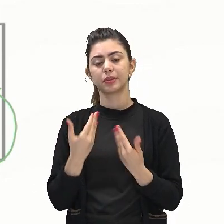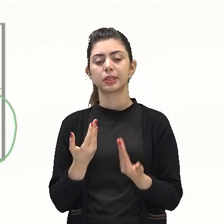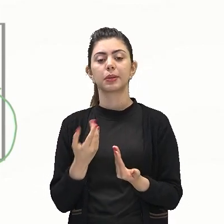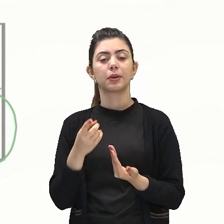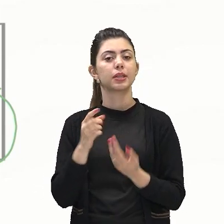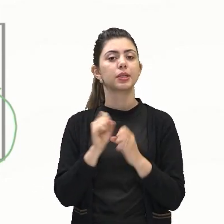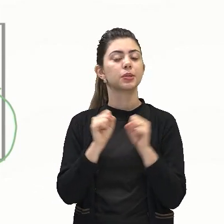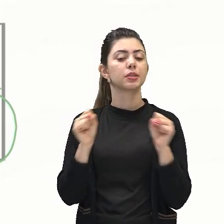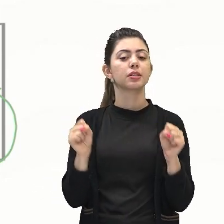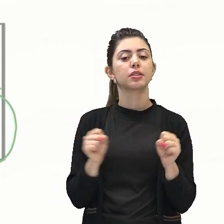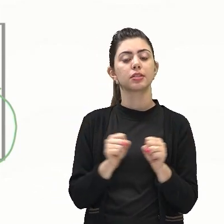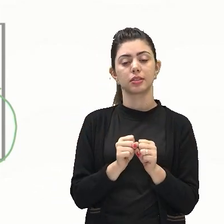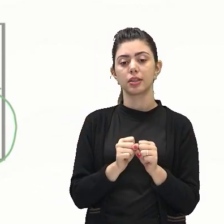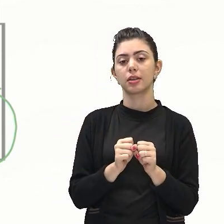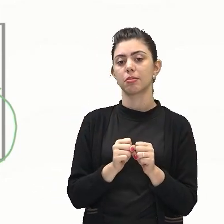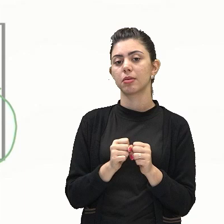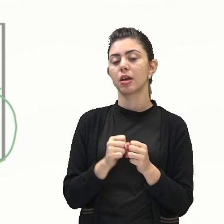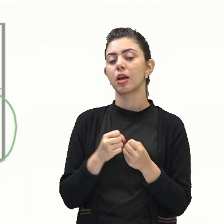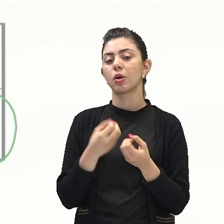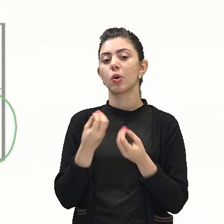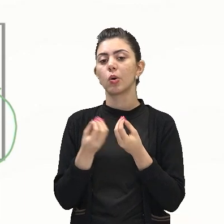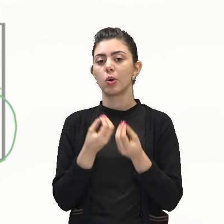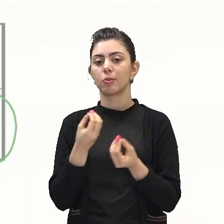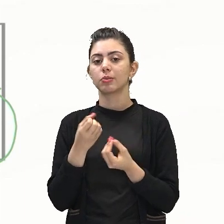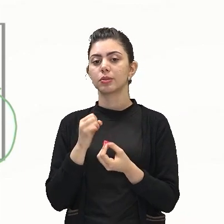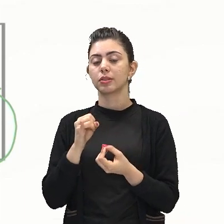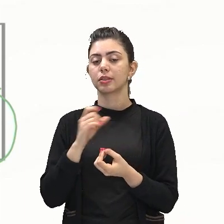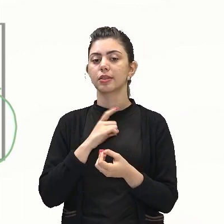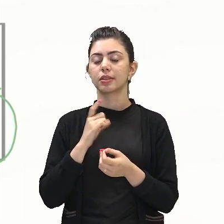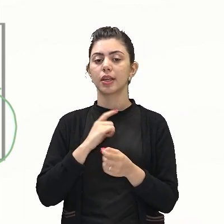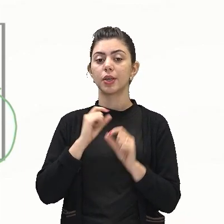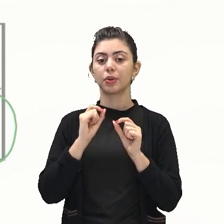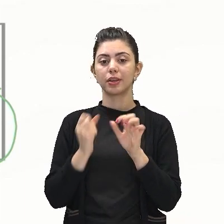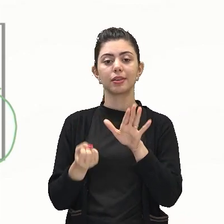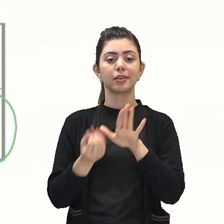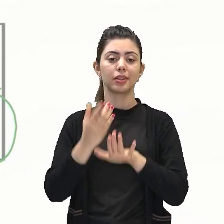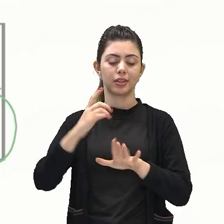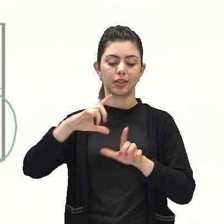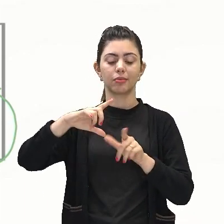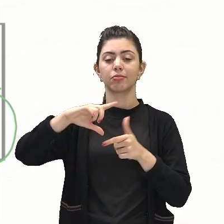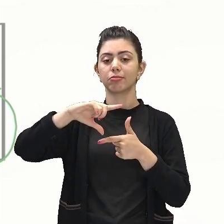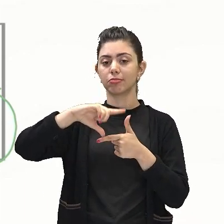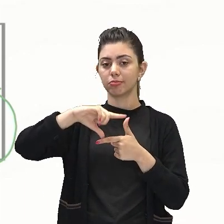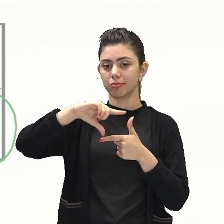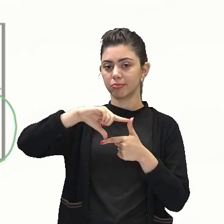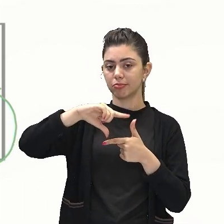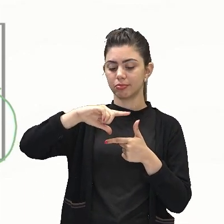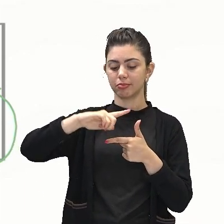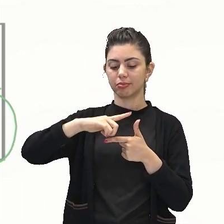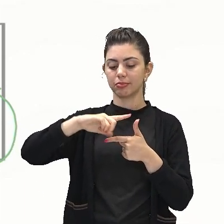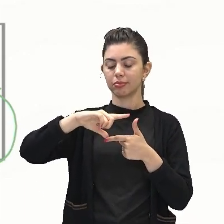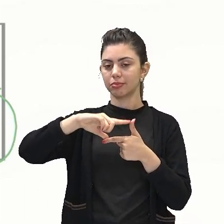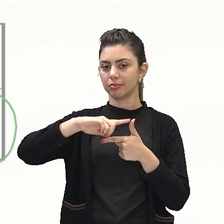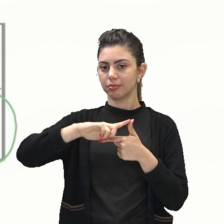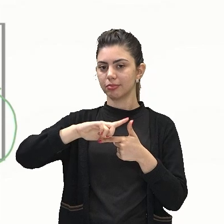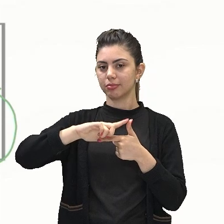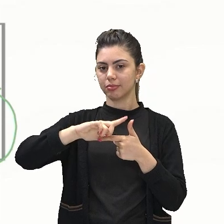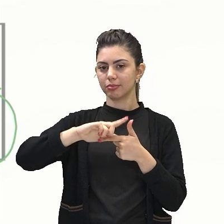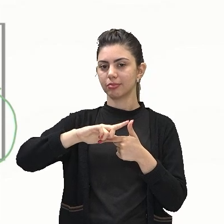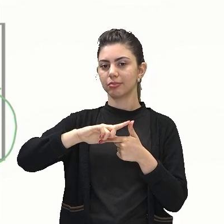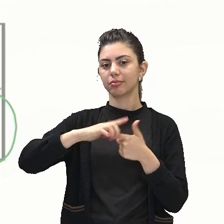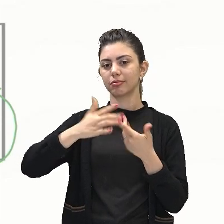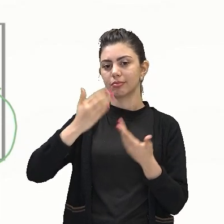está escalonado? É exatamente quando eu faço esse triângulozinho e todos os elementos dentro desse triângulo é